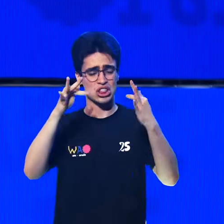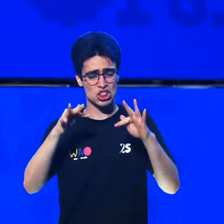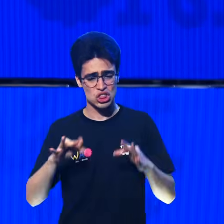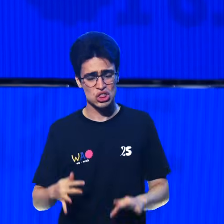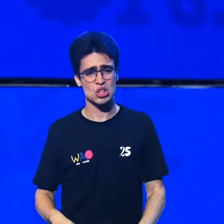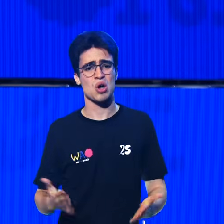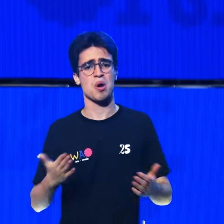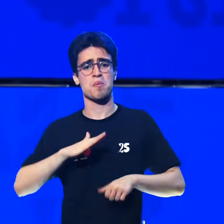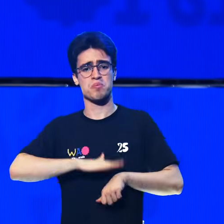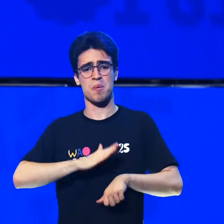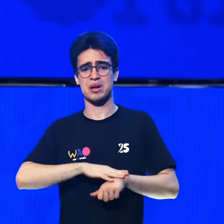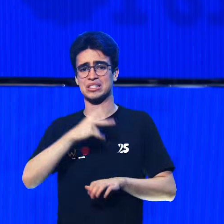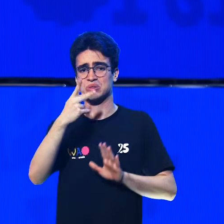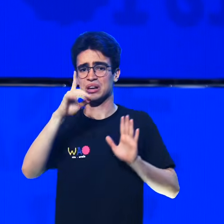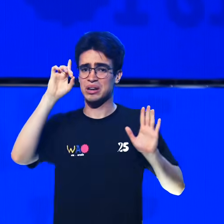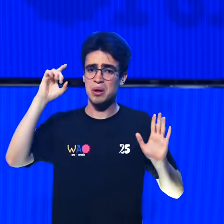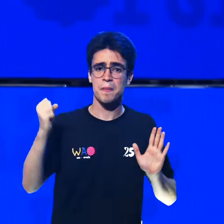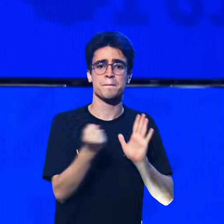daquela marca.